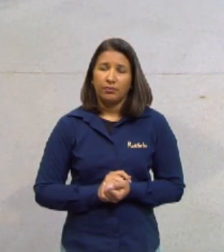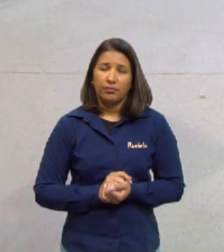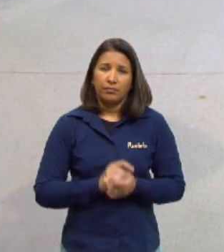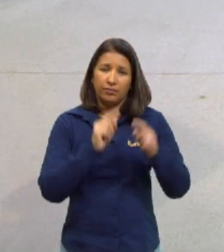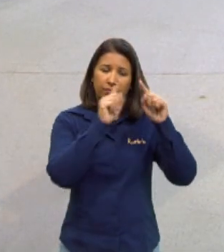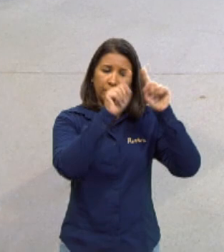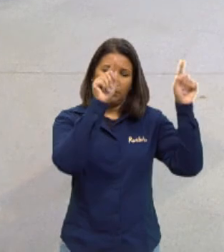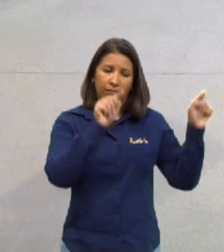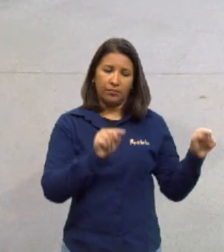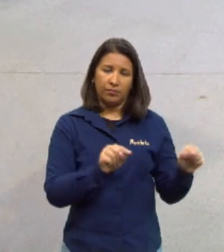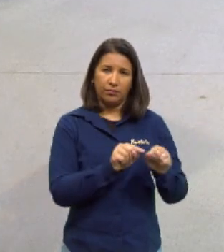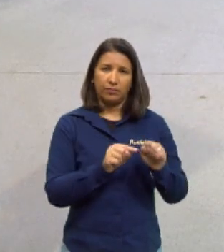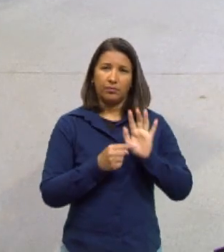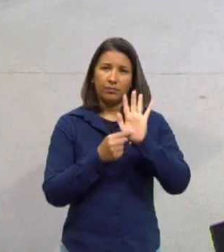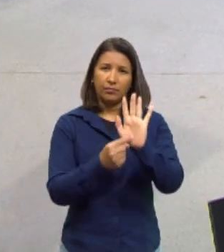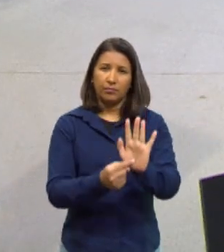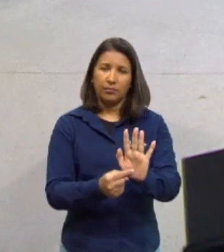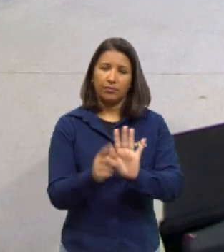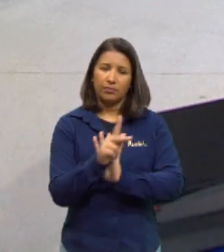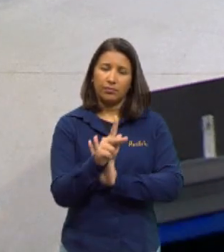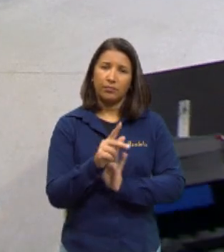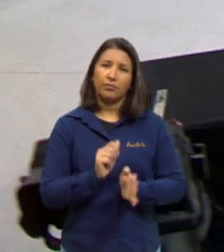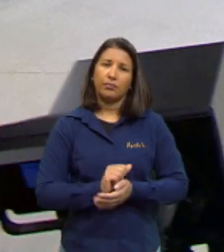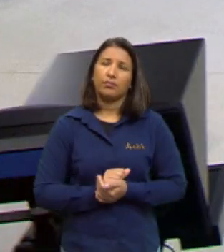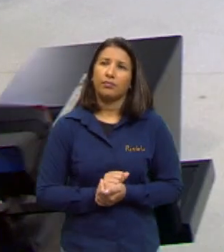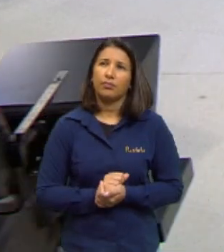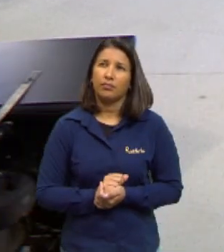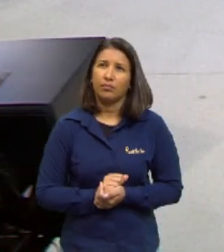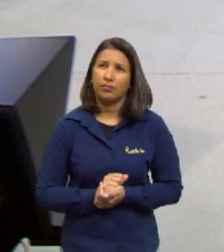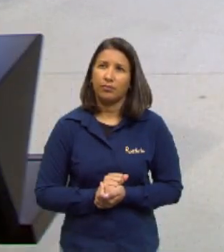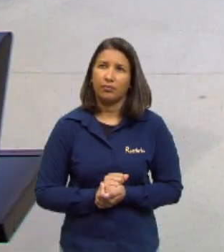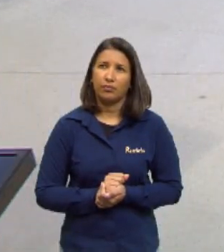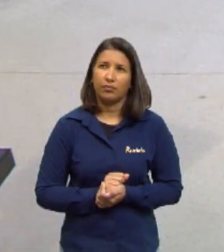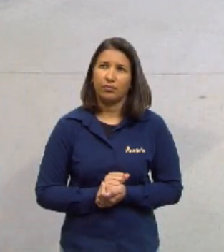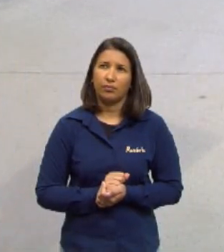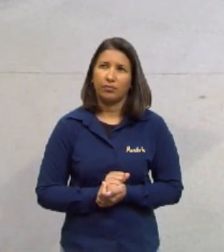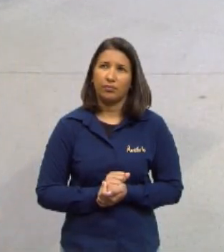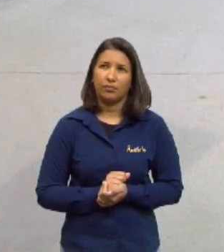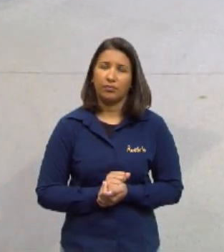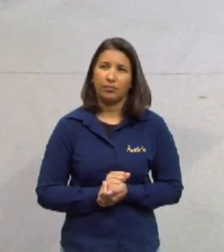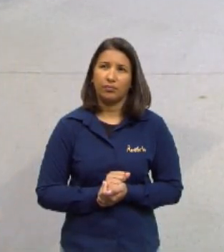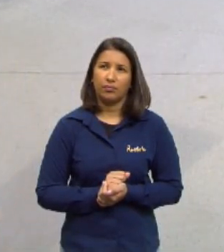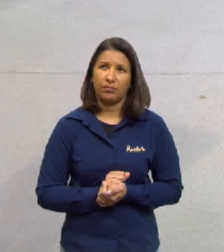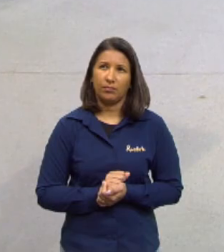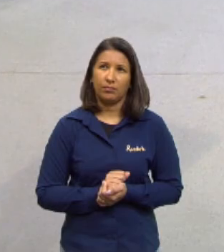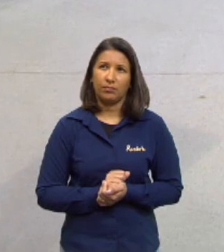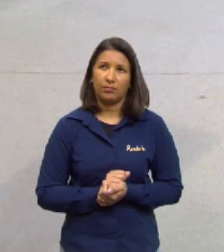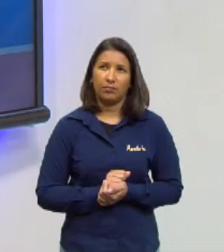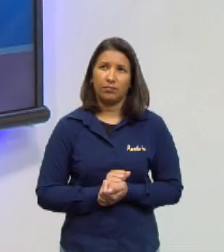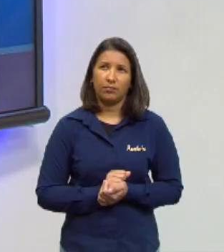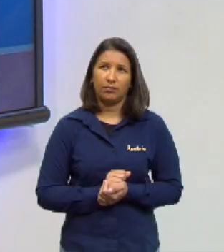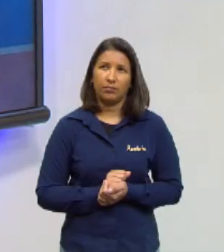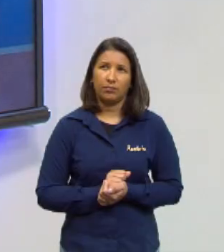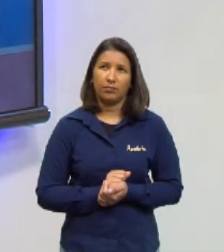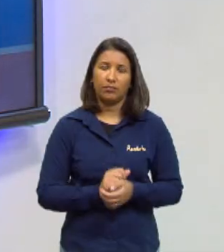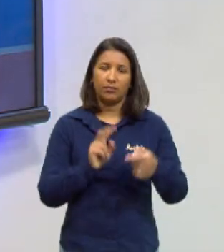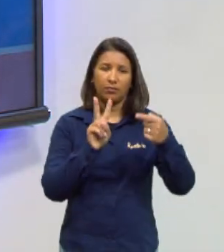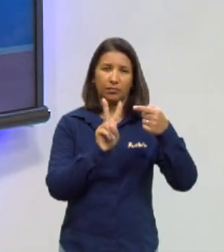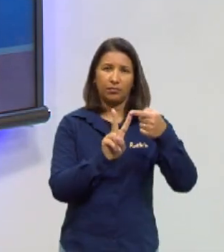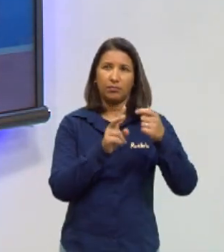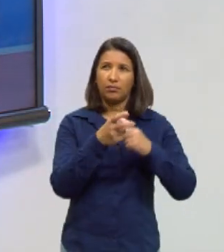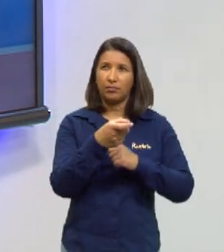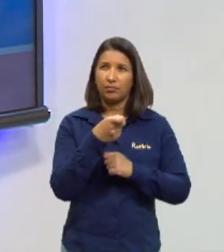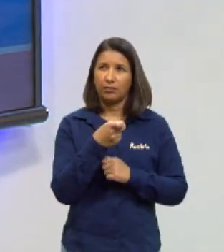né? E nós vamos fazer, ó, raiz quadrada de x é igual a 2 mais